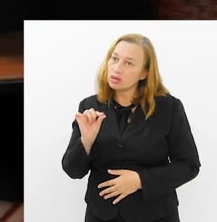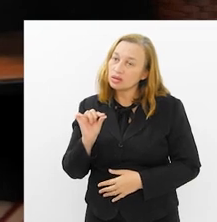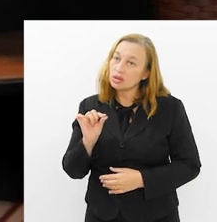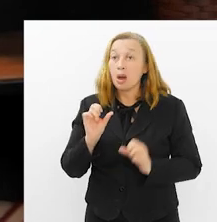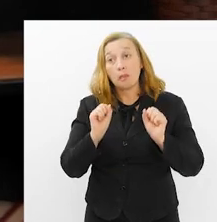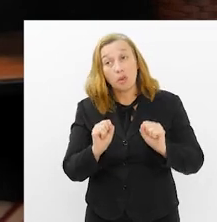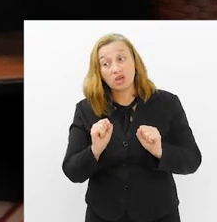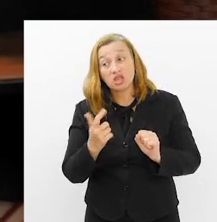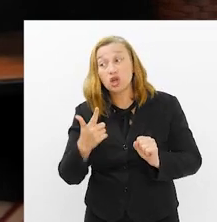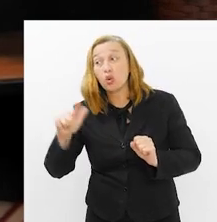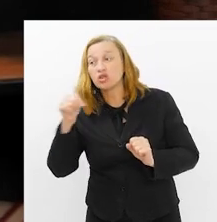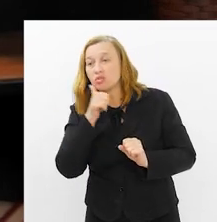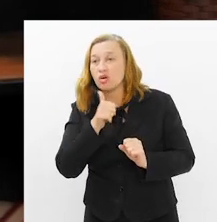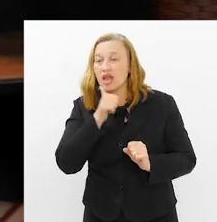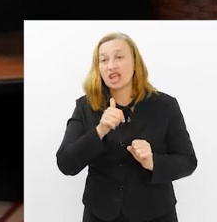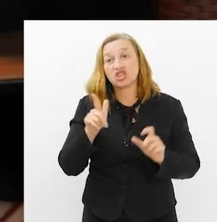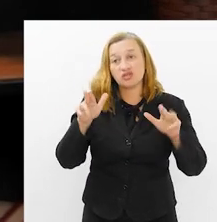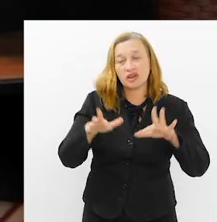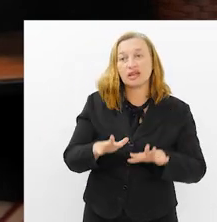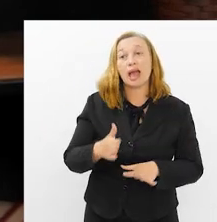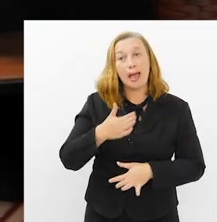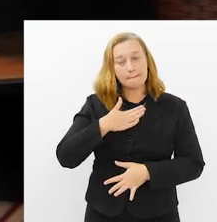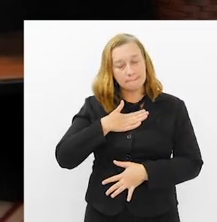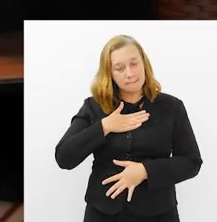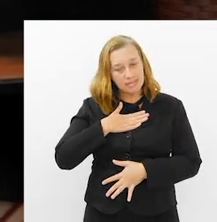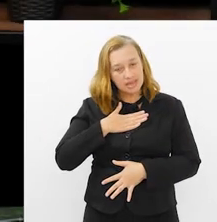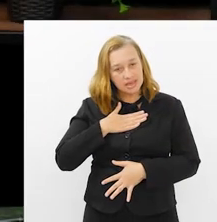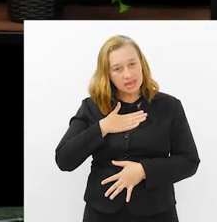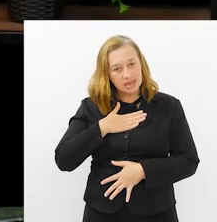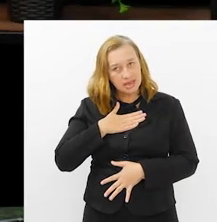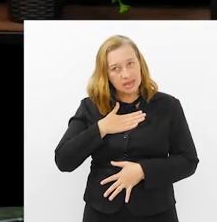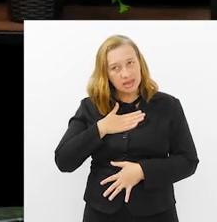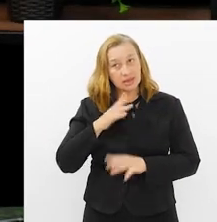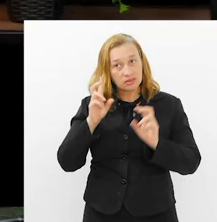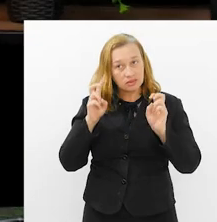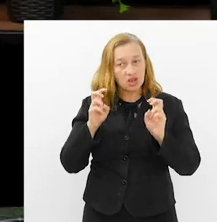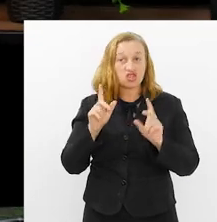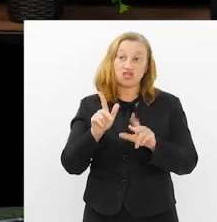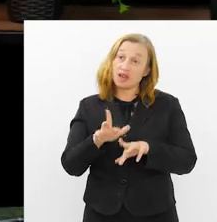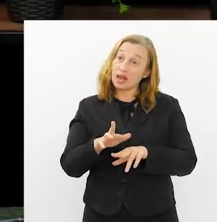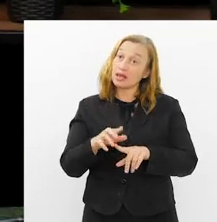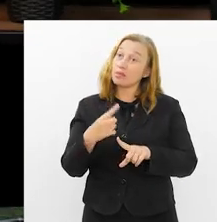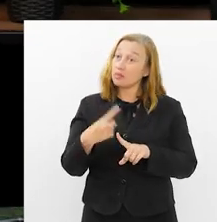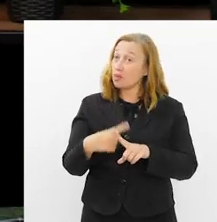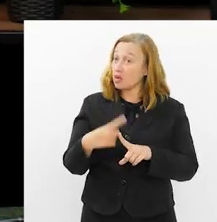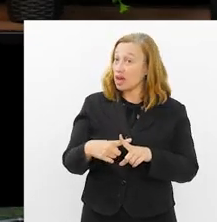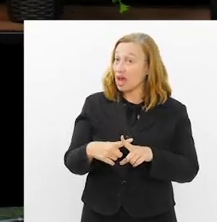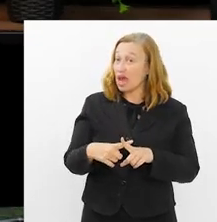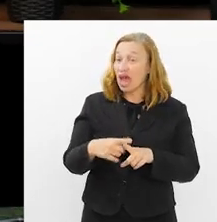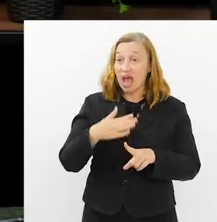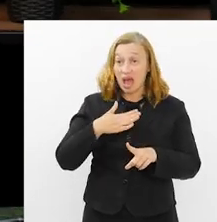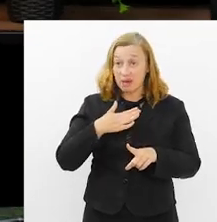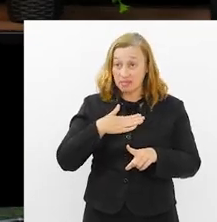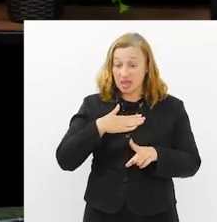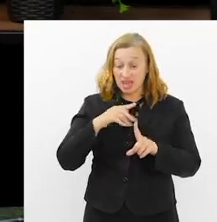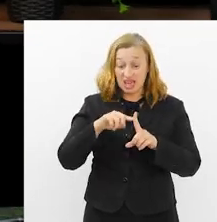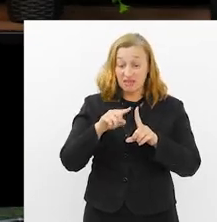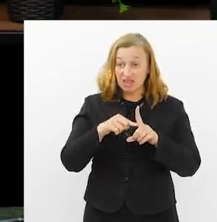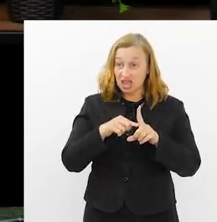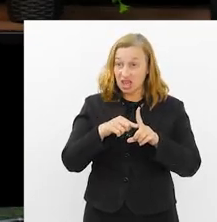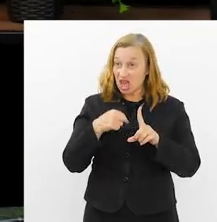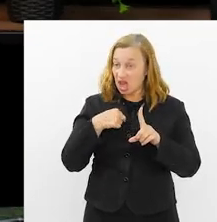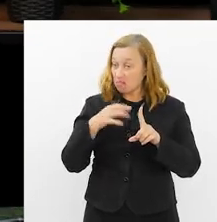mas talvez não seja de todas as mulheres. A minha situação em específico ainda é diferente, porque minha gravidez não